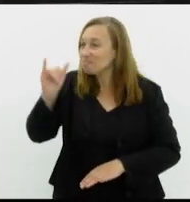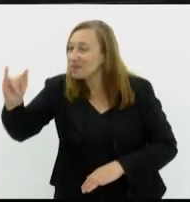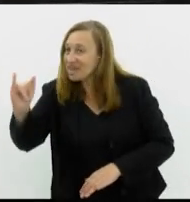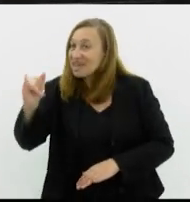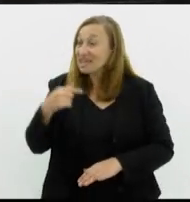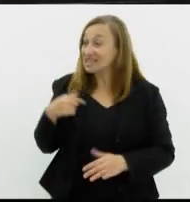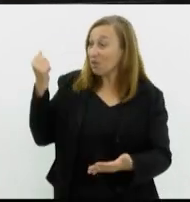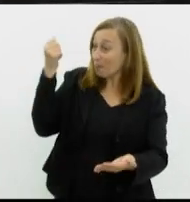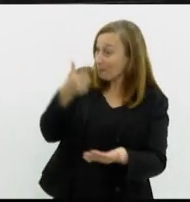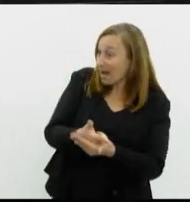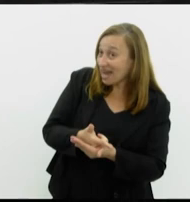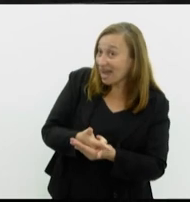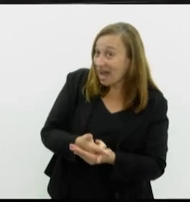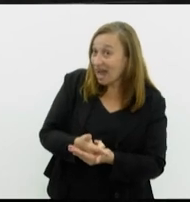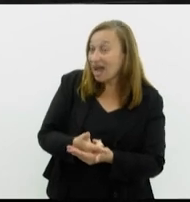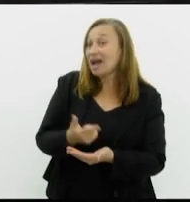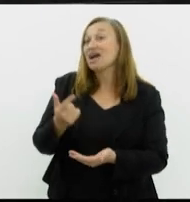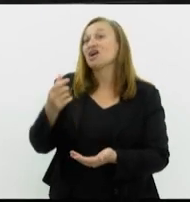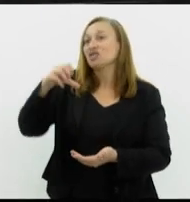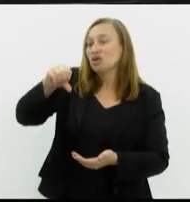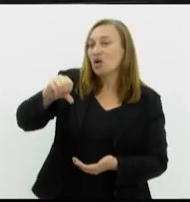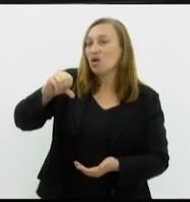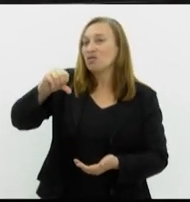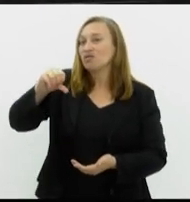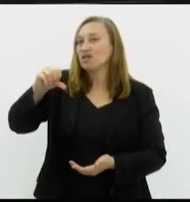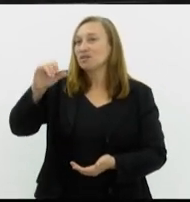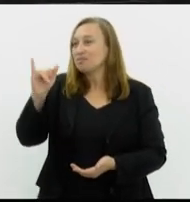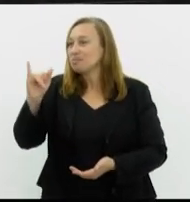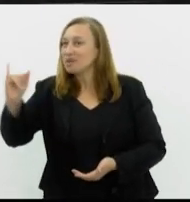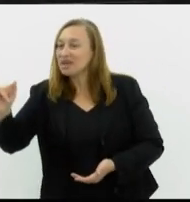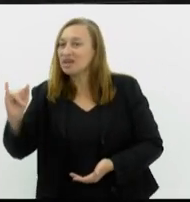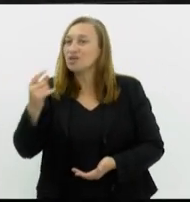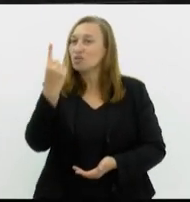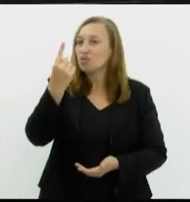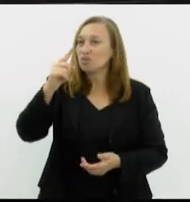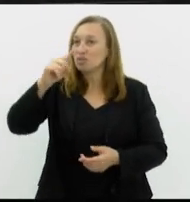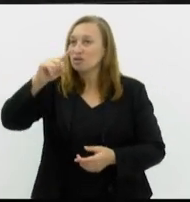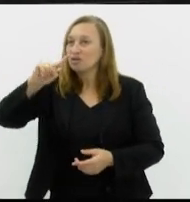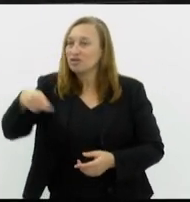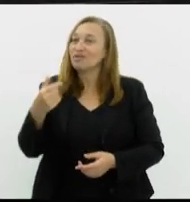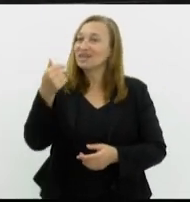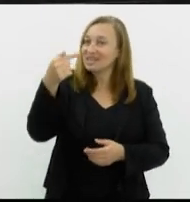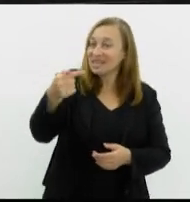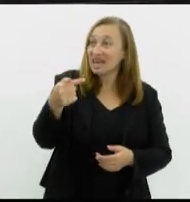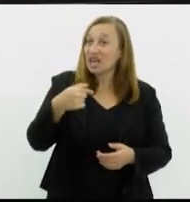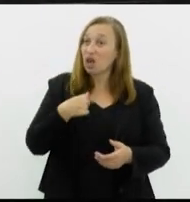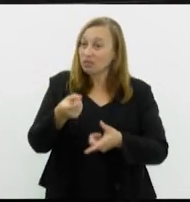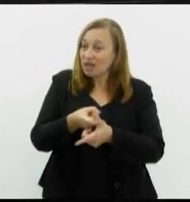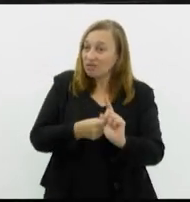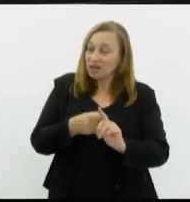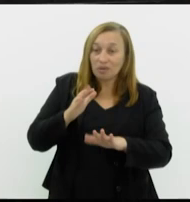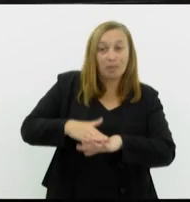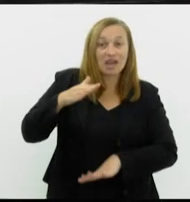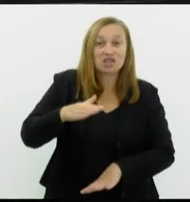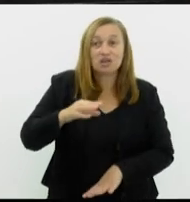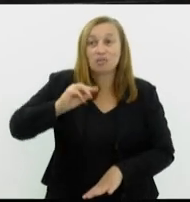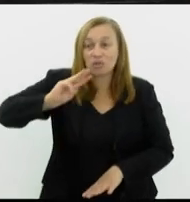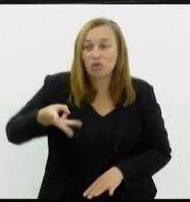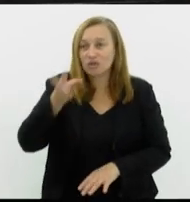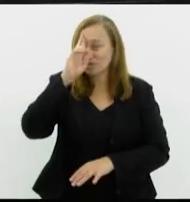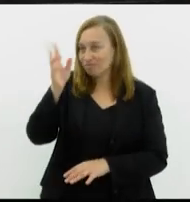bi com 1,7, fico devendo ainda muitos bilhões, senhor